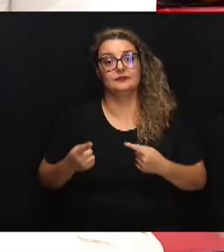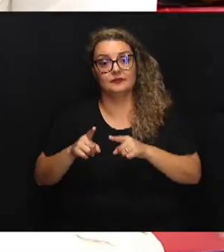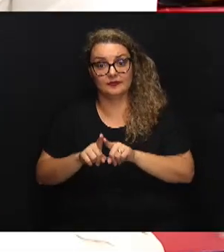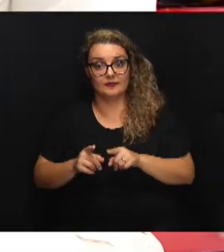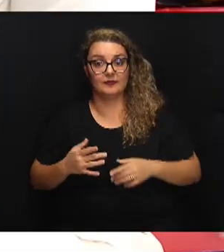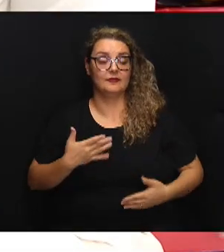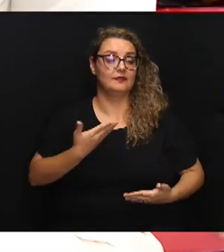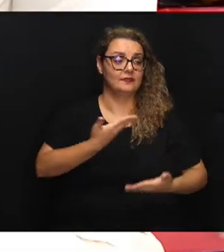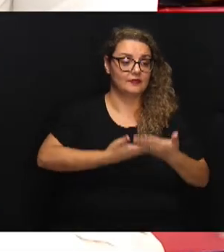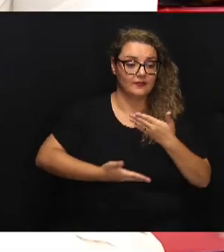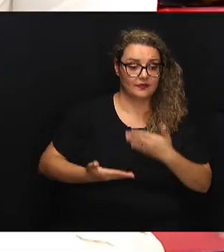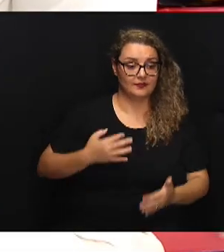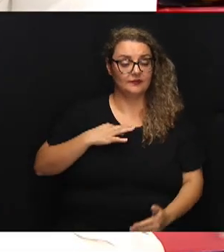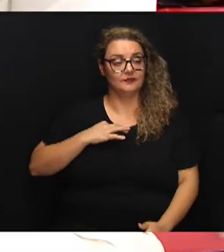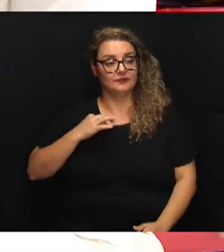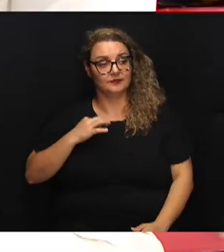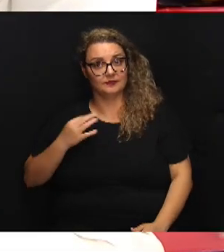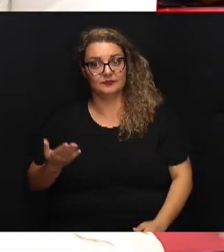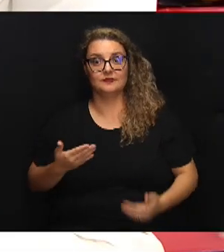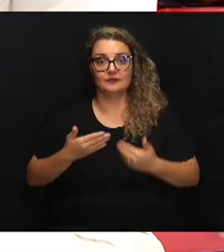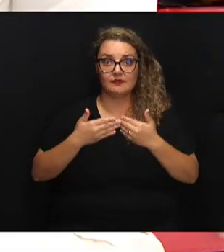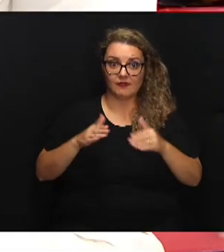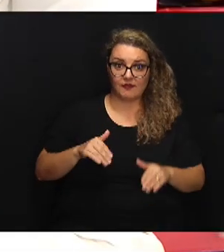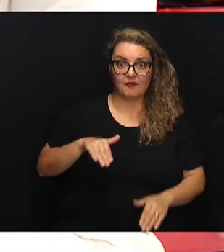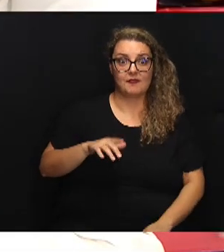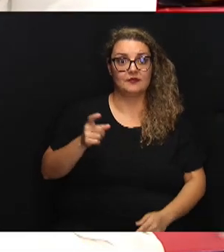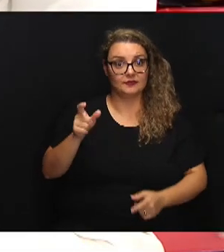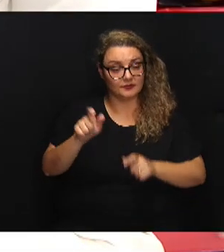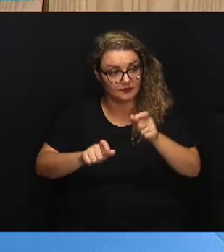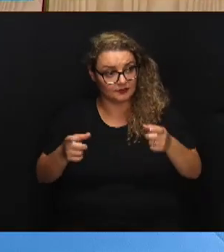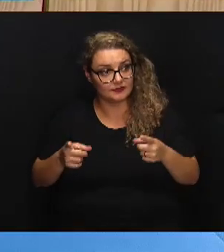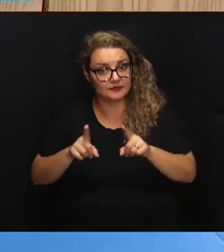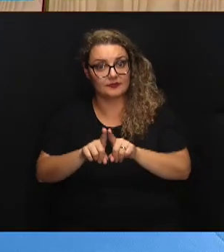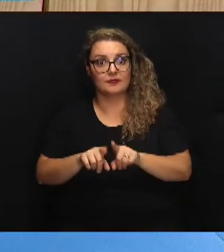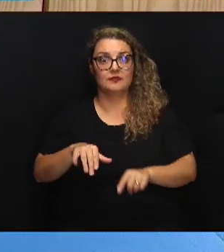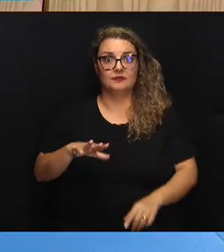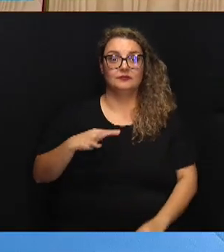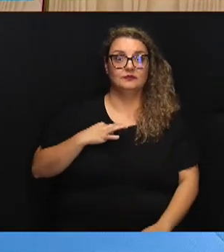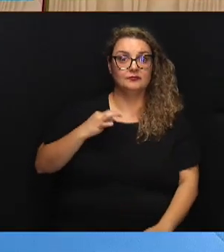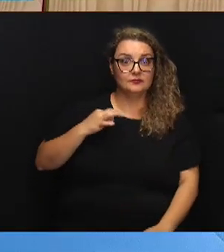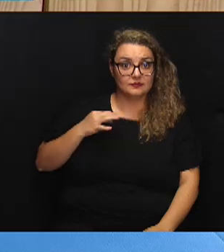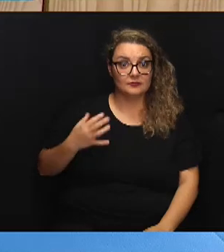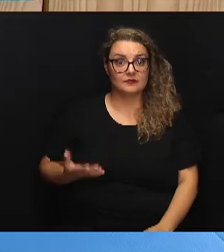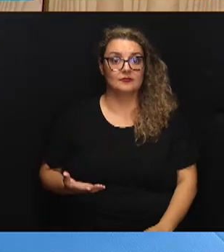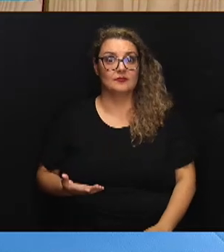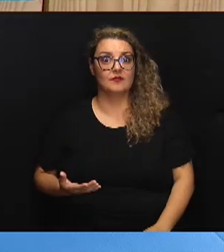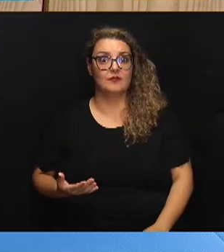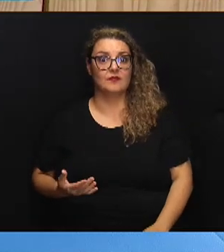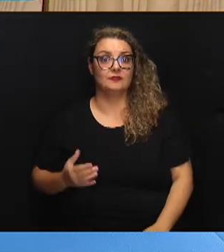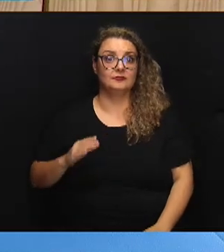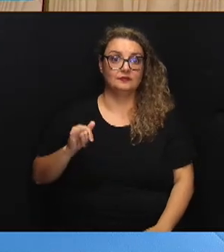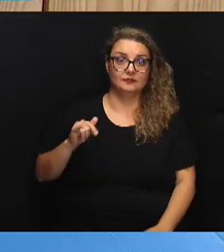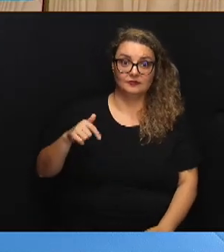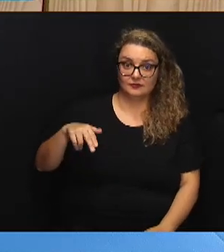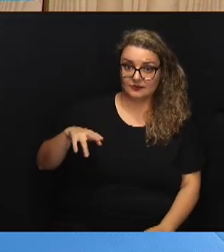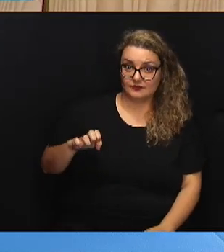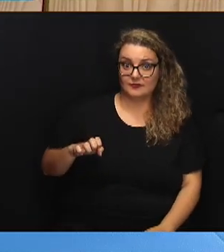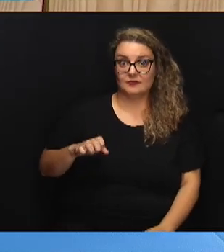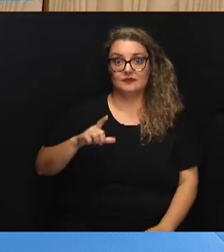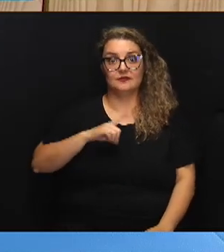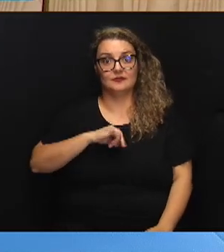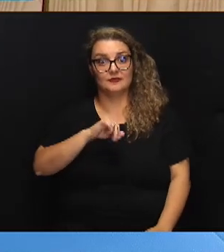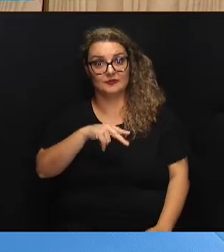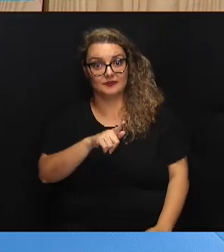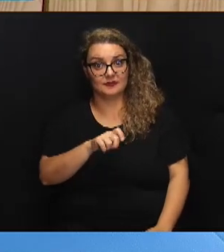voluntariado, vocês estão abertos para mais parceiros, para mais voluntários? tem o Kaique, tem a